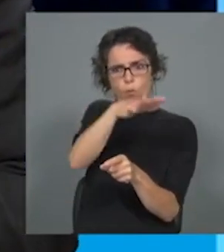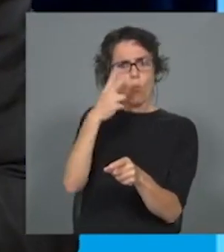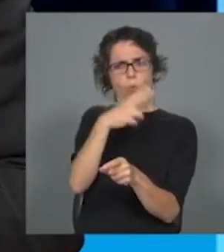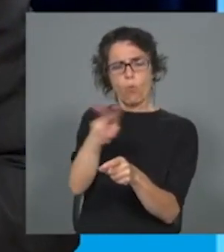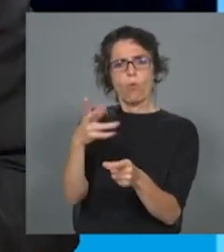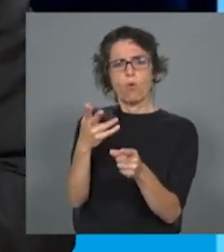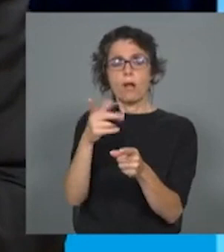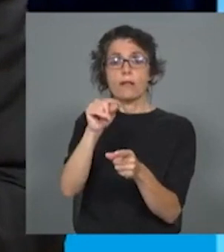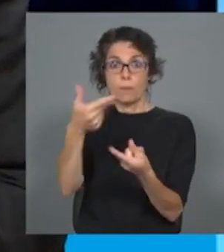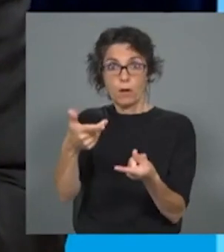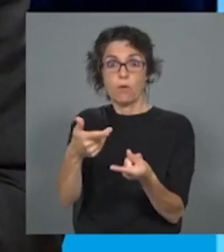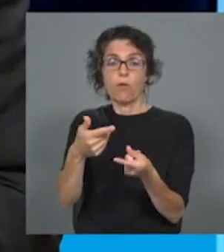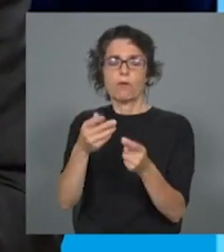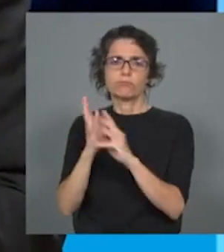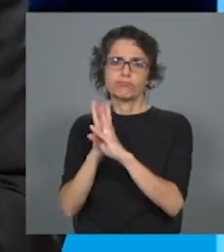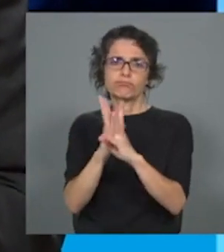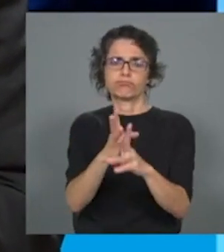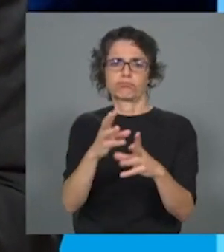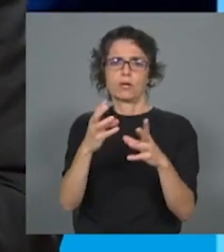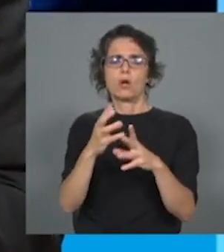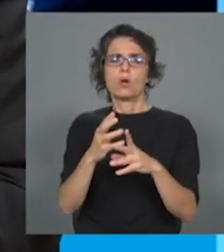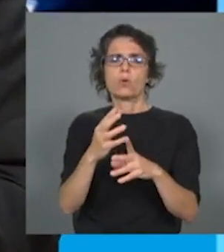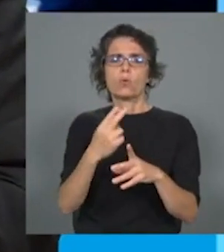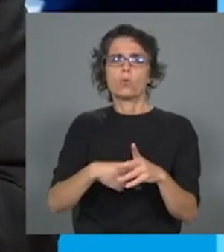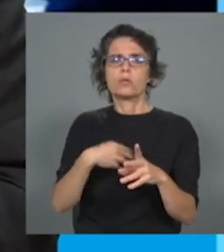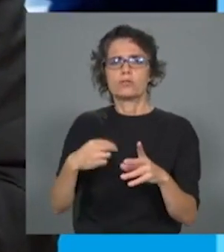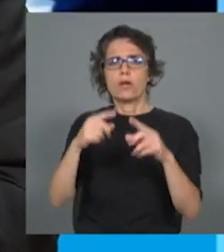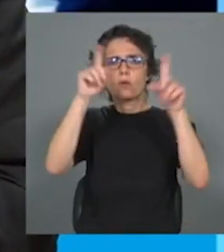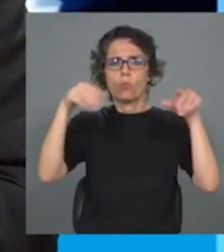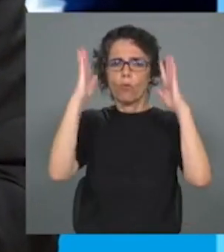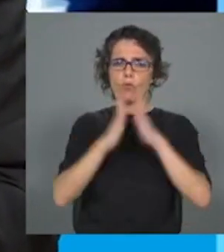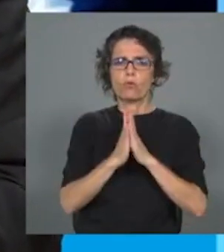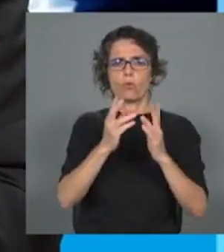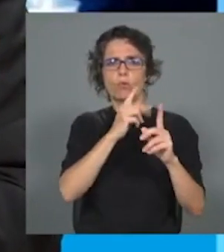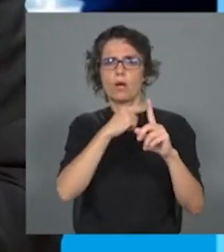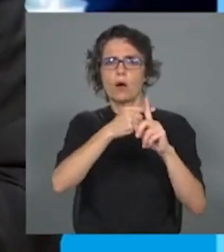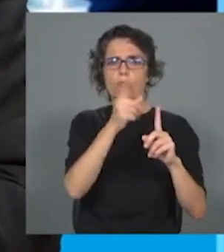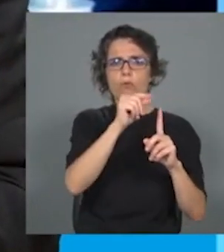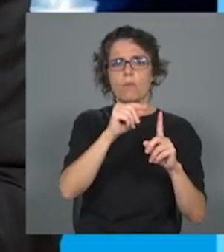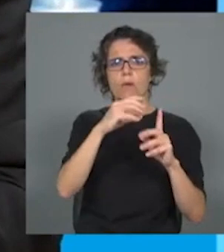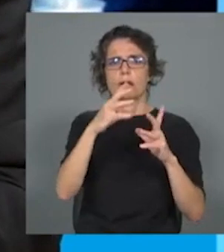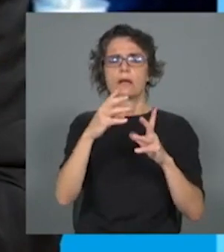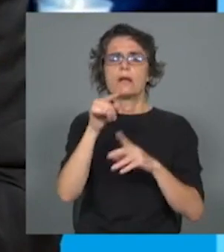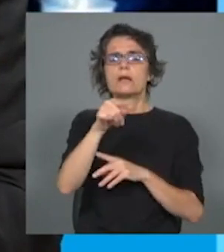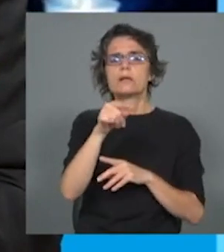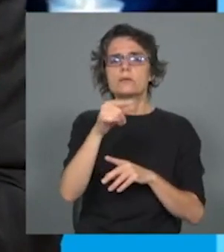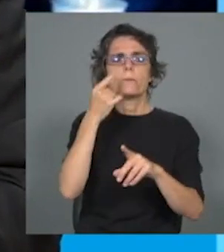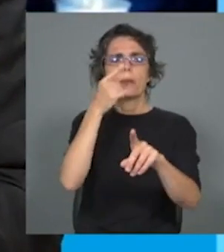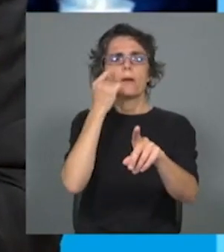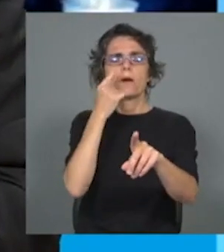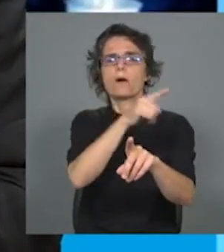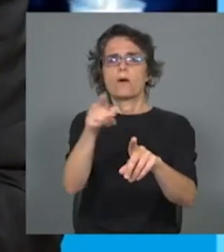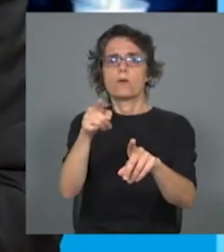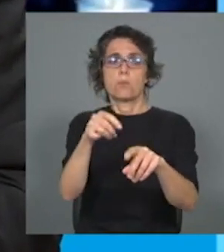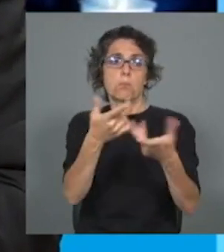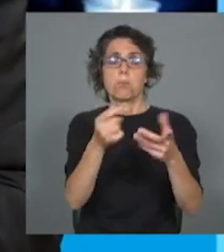peregrinação dos símbolos e andar pelas dioceses e pelo território do país, o que é que a gente vê? Vê que, de facto, limpa-se num